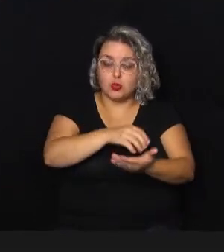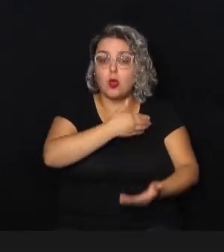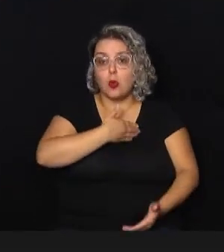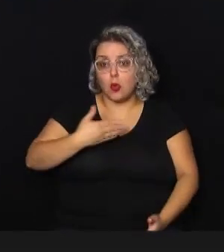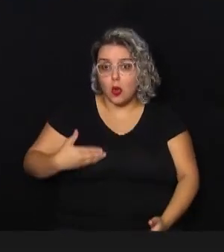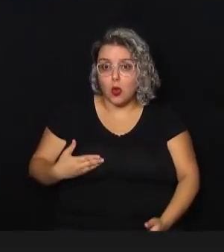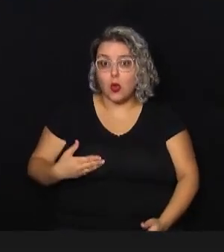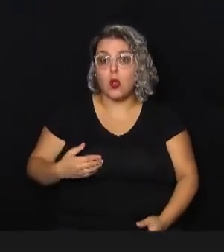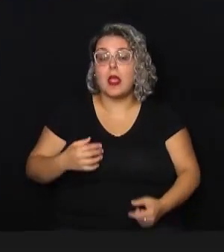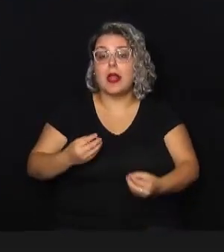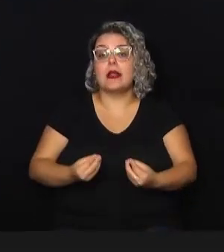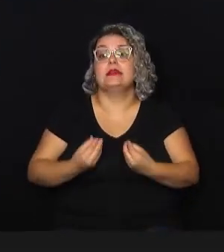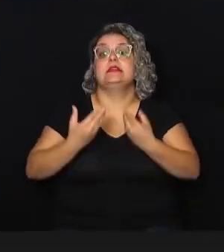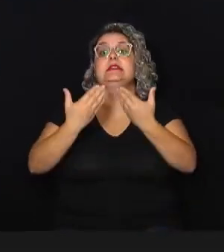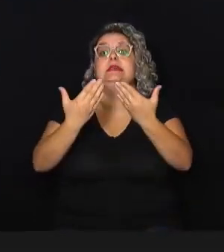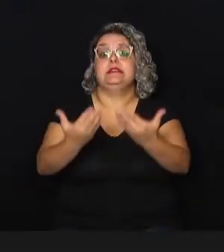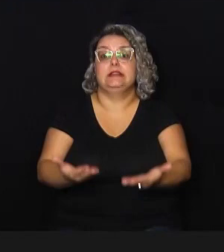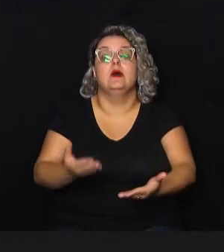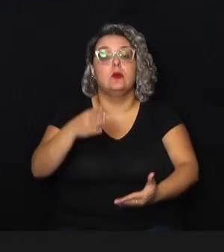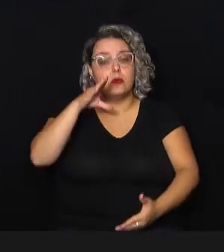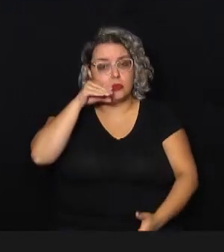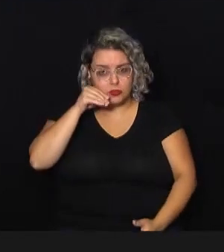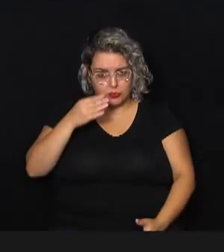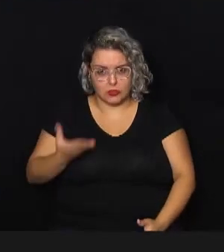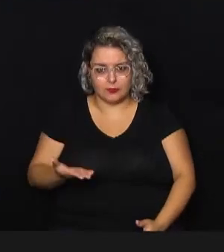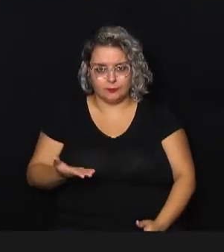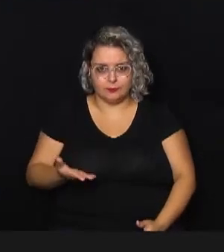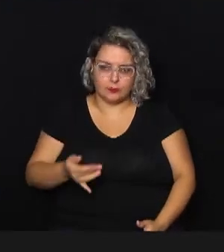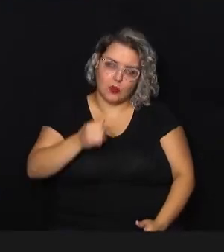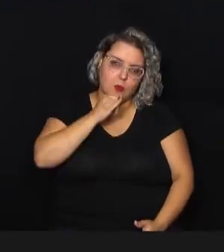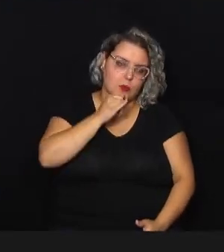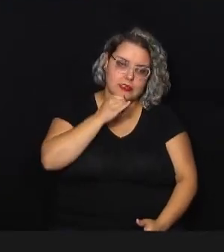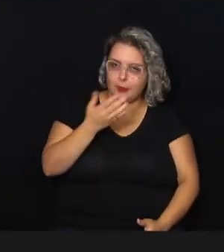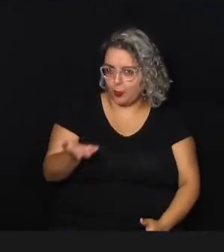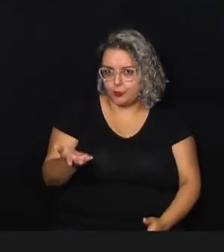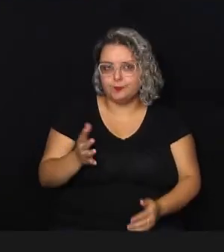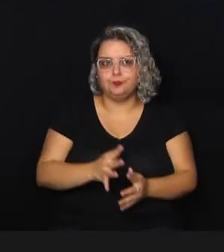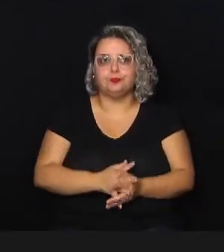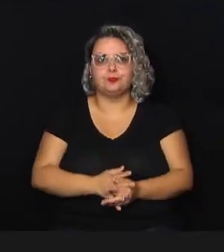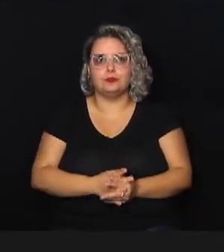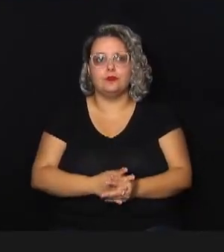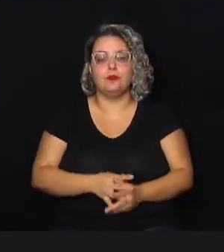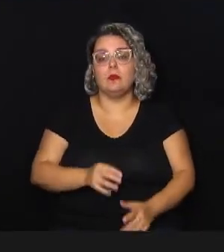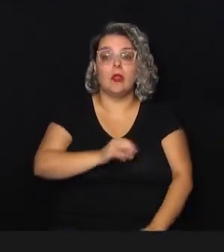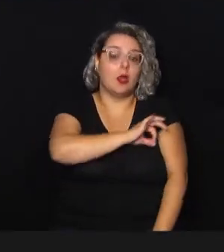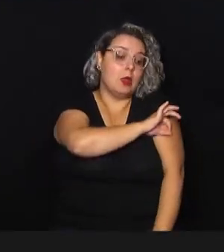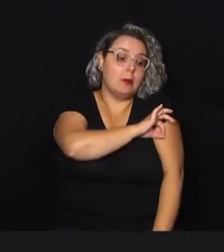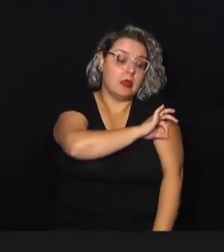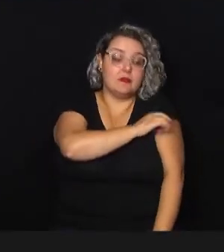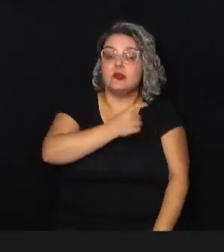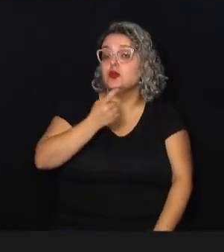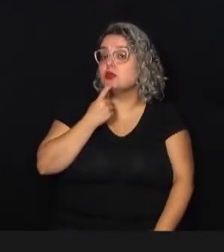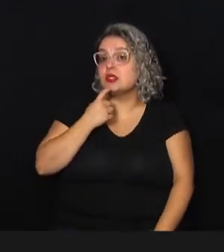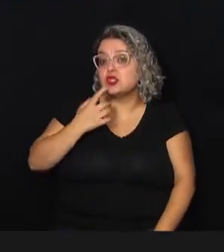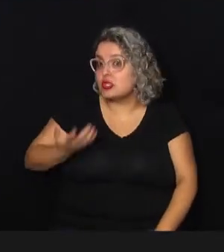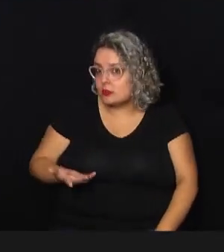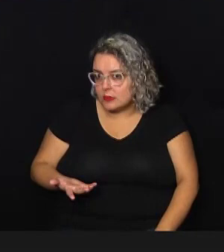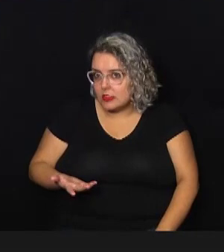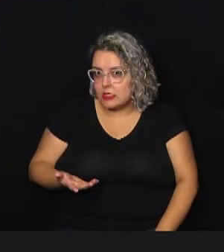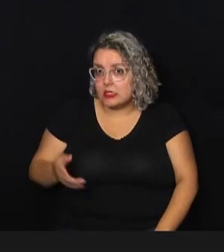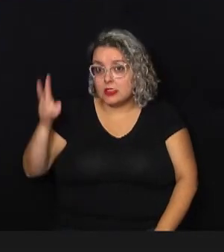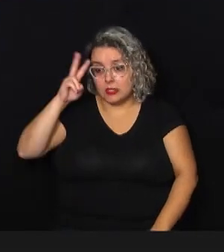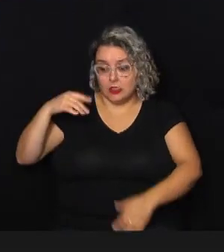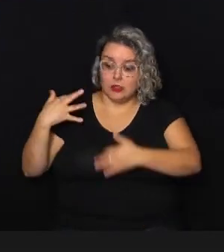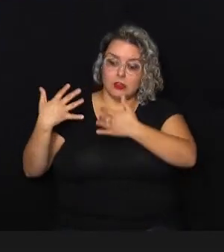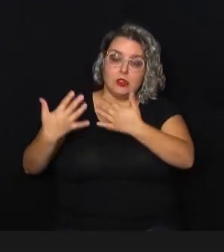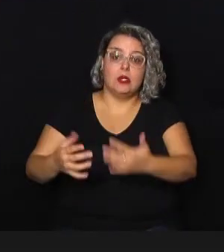elas concedem aos seus funcionários. Vamos exemplificar aqui. A Prefeitura de Campinas, historicamente, ela determina